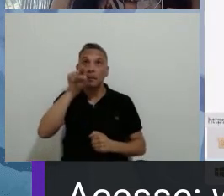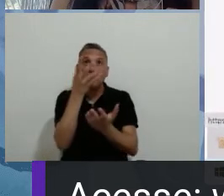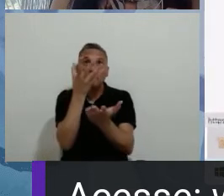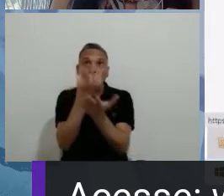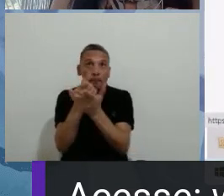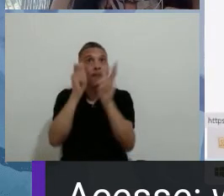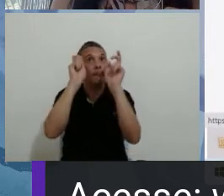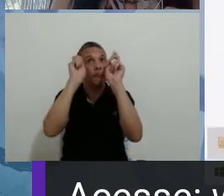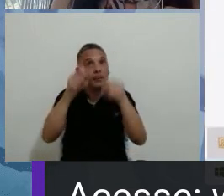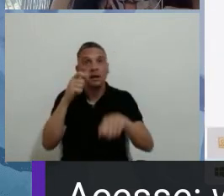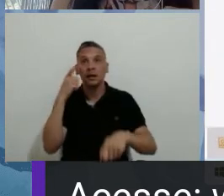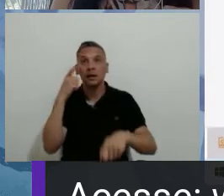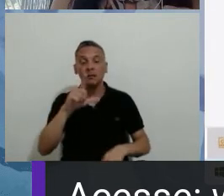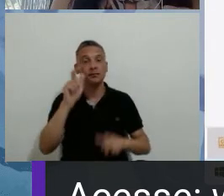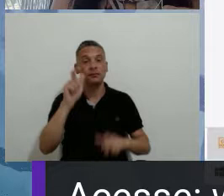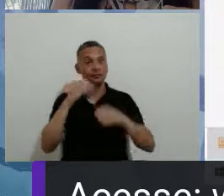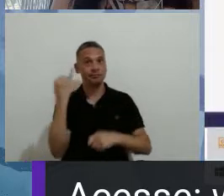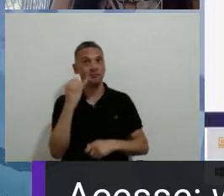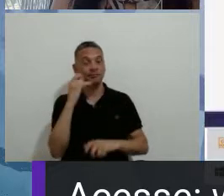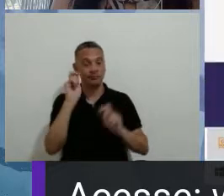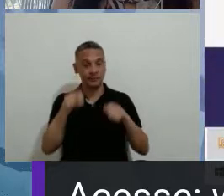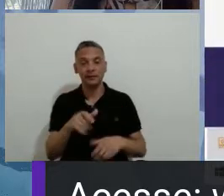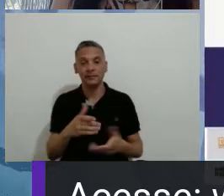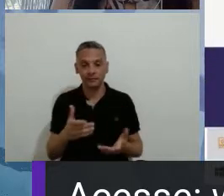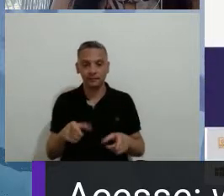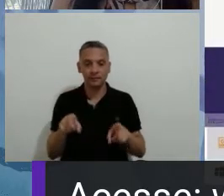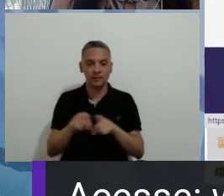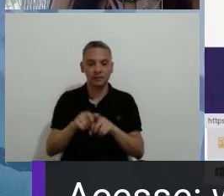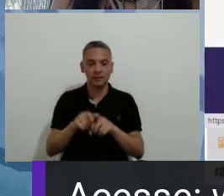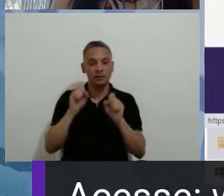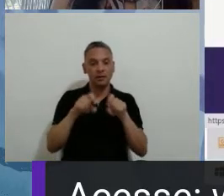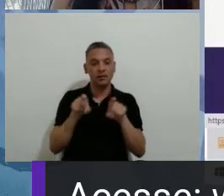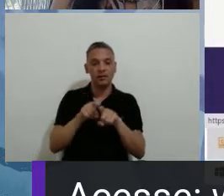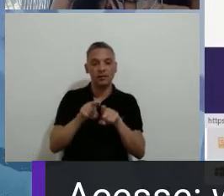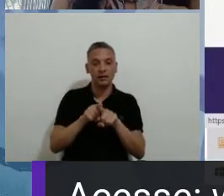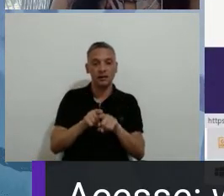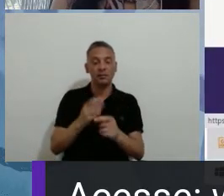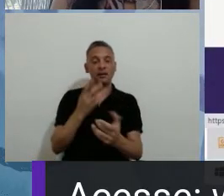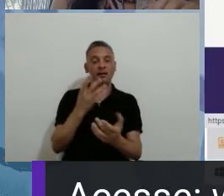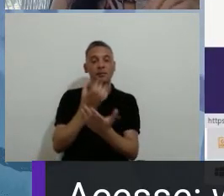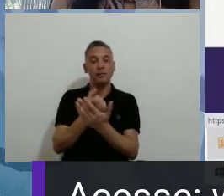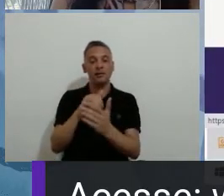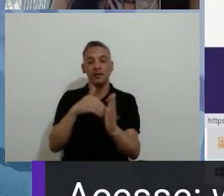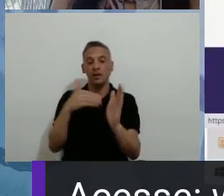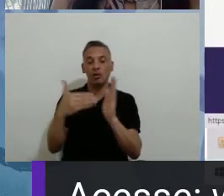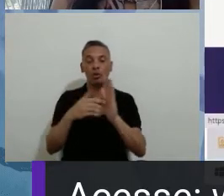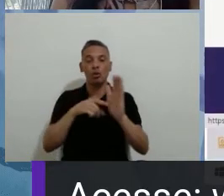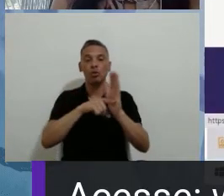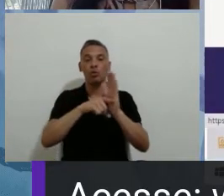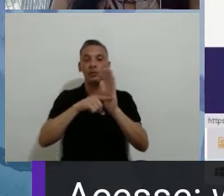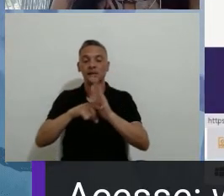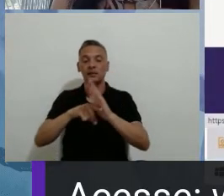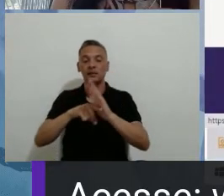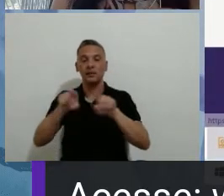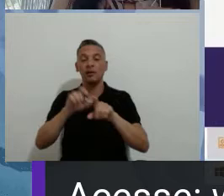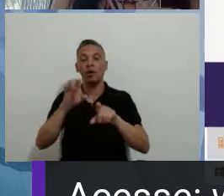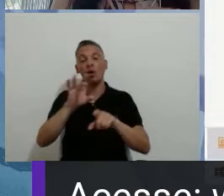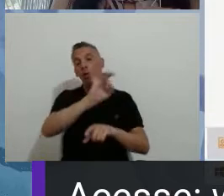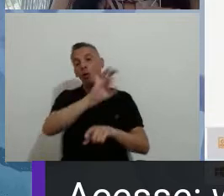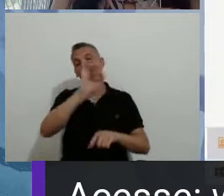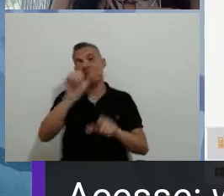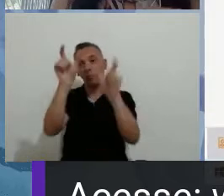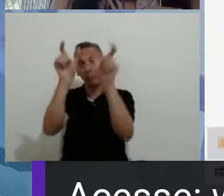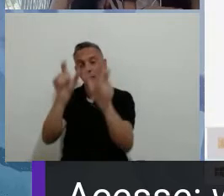próprio indicador, a gente pode fechar, e aqui embaixo a gente pode baixar todos os dados de todos os indicadores disponibilizados